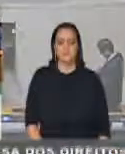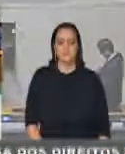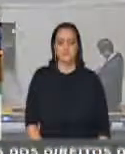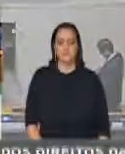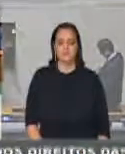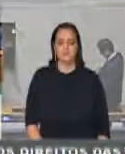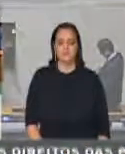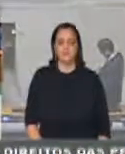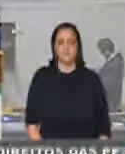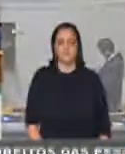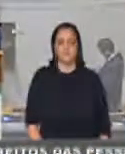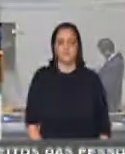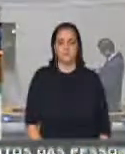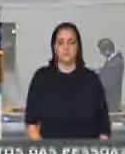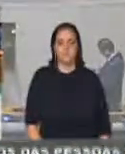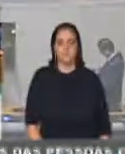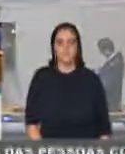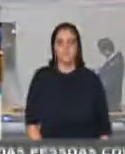Presidente, eu quero